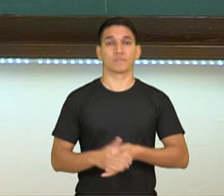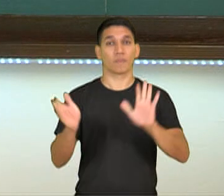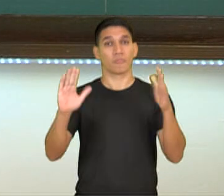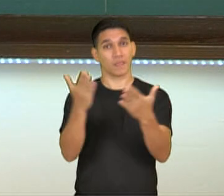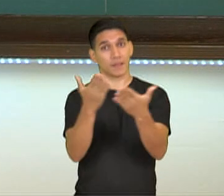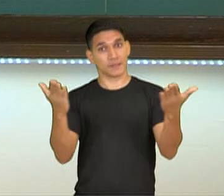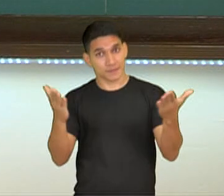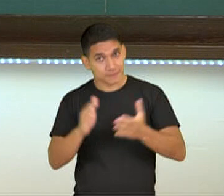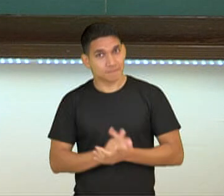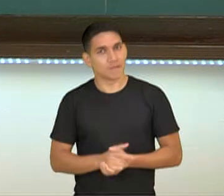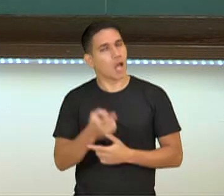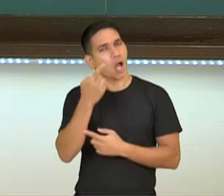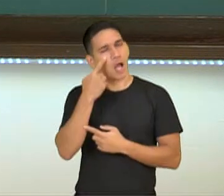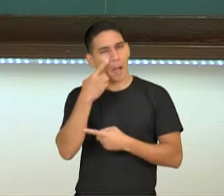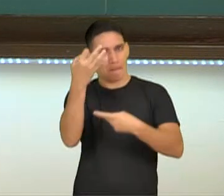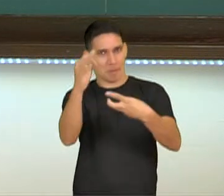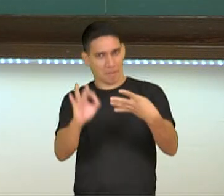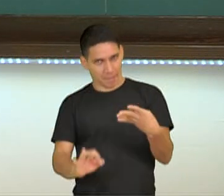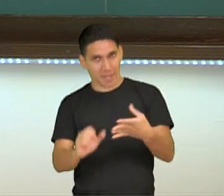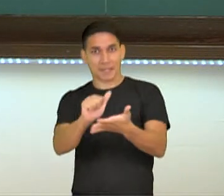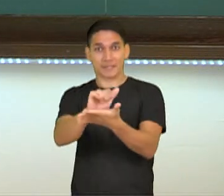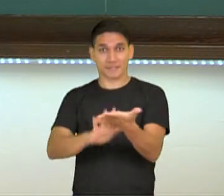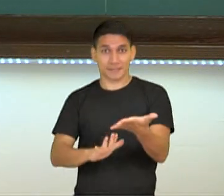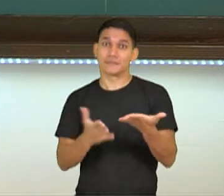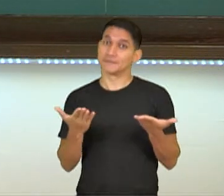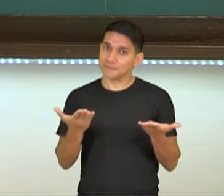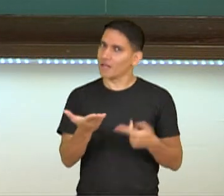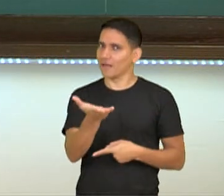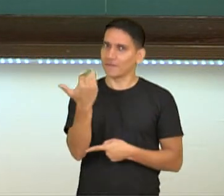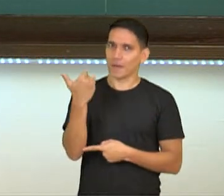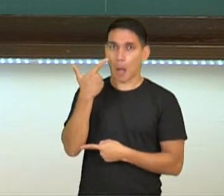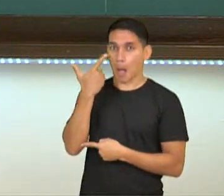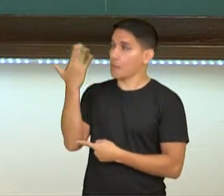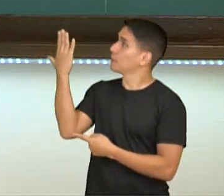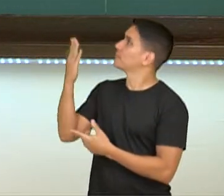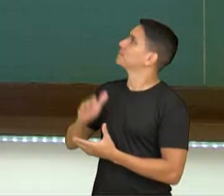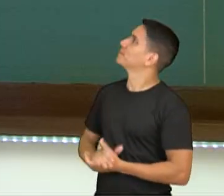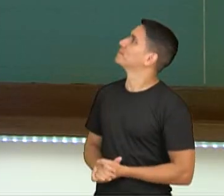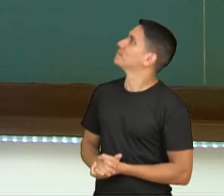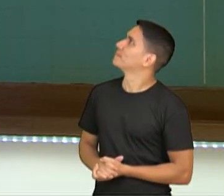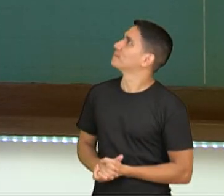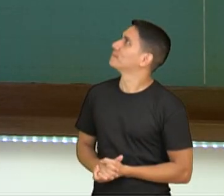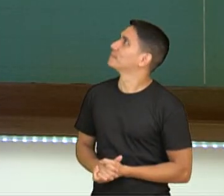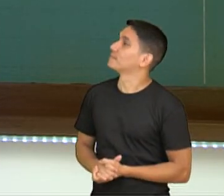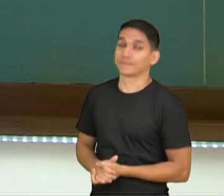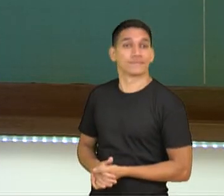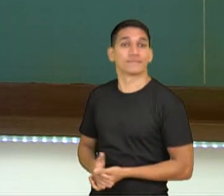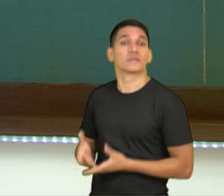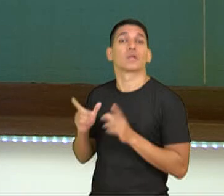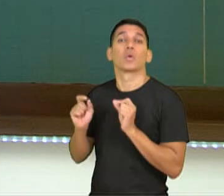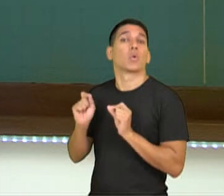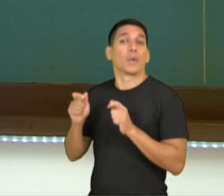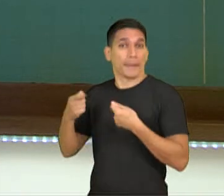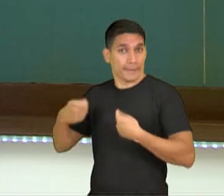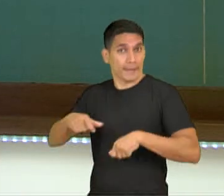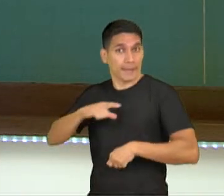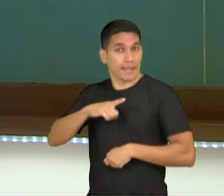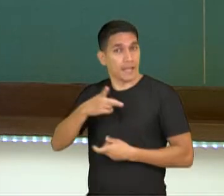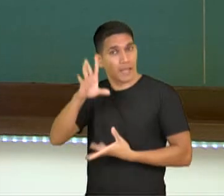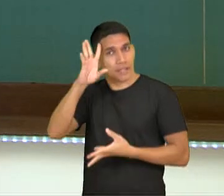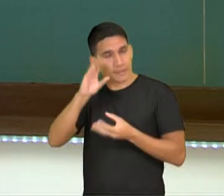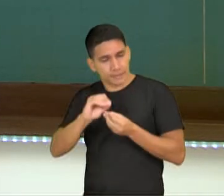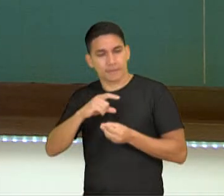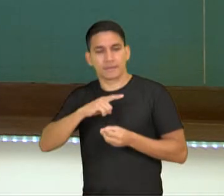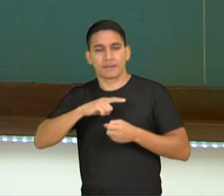E aí, galerinha, vamos fazer a correção desse exercício? Então, venham comigo, olha só, né? Então, o que que a gente tem aqui? A gente tem